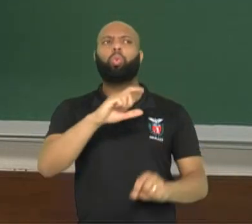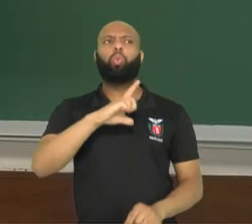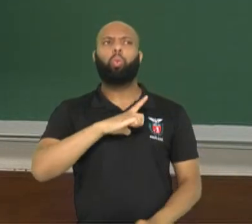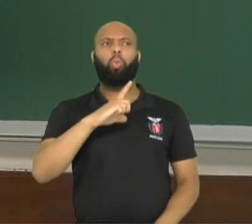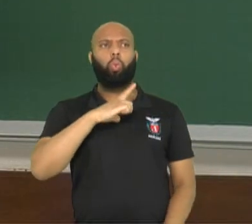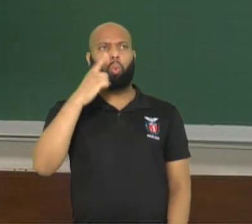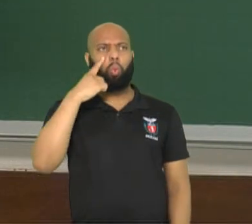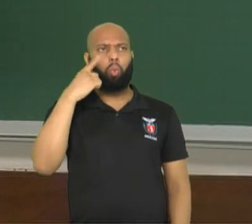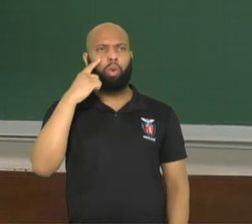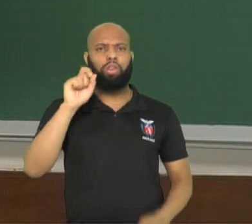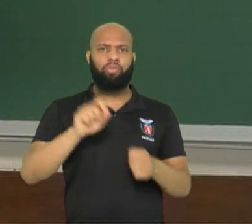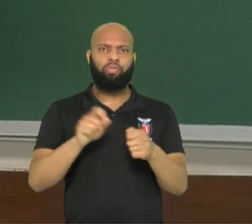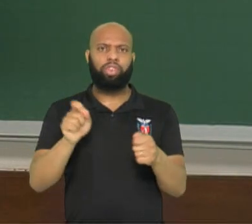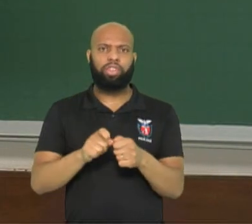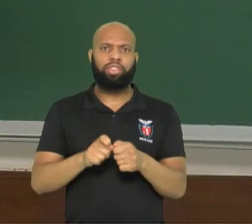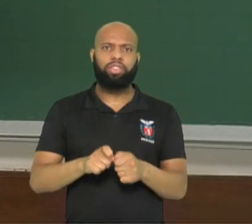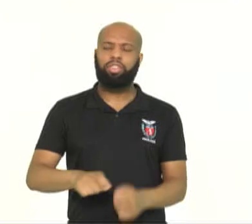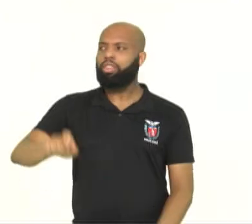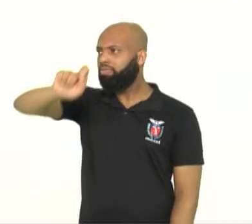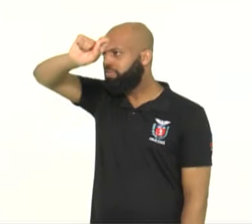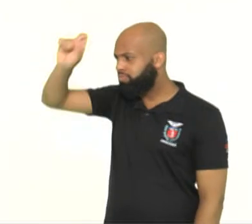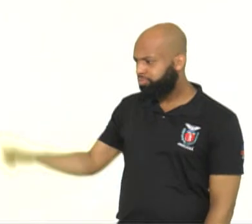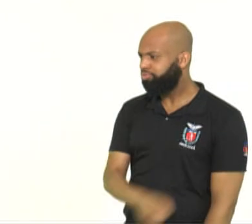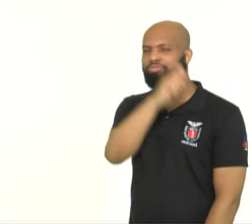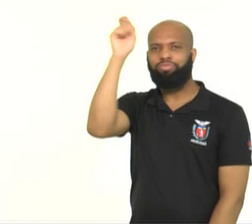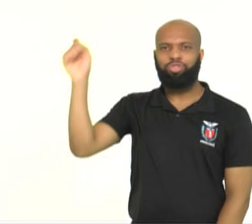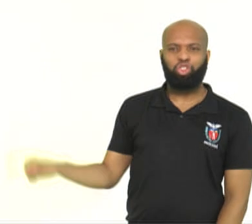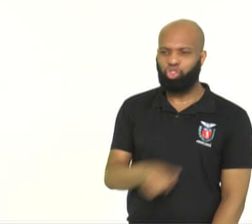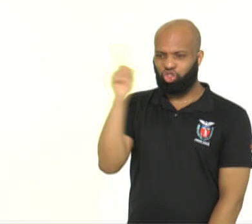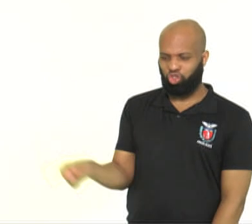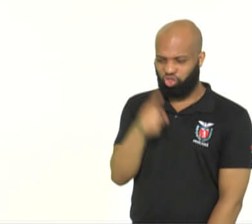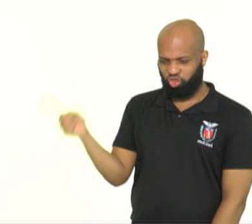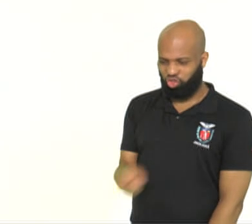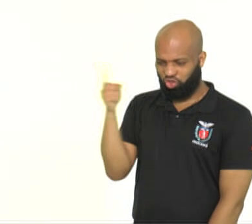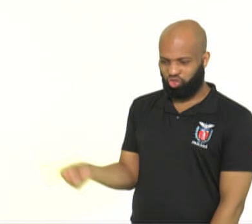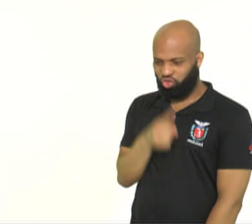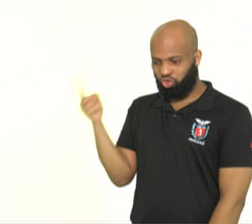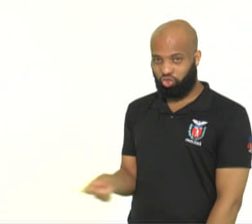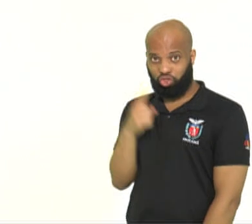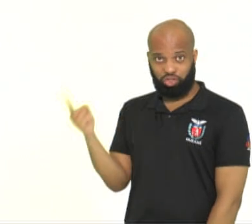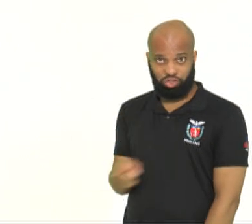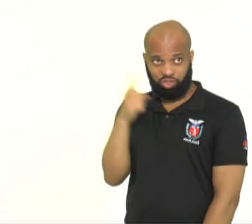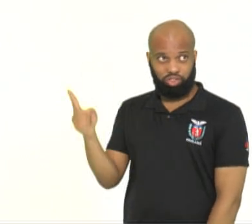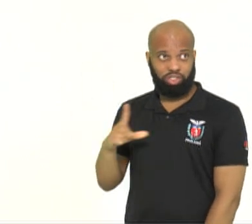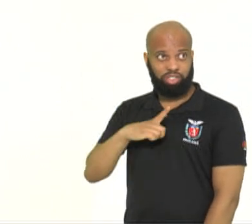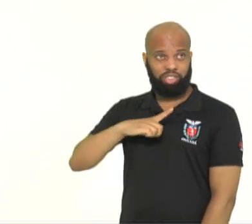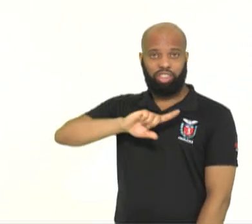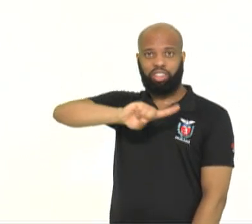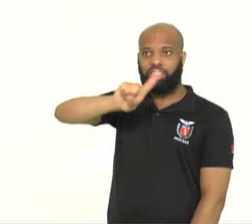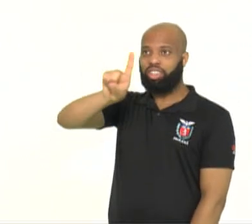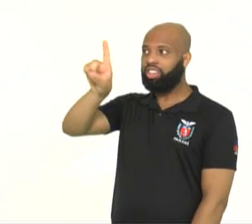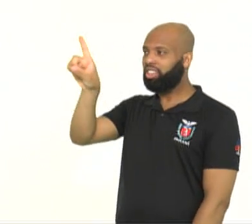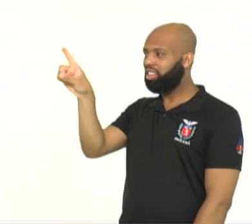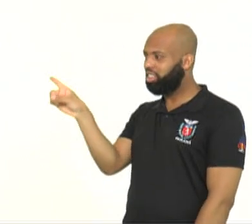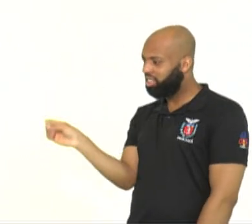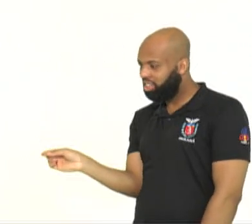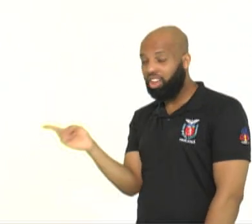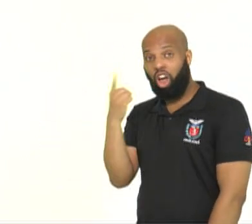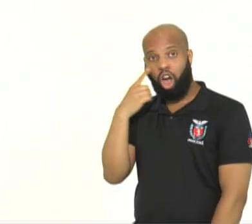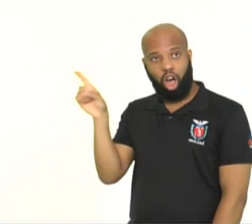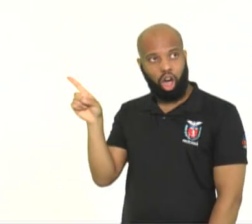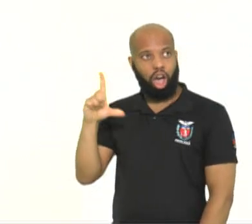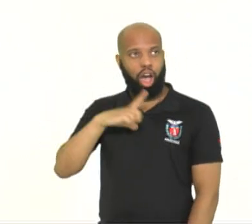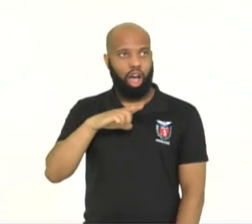2, ele fala assim: ao girarmos uma única vez uma roleta, como a representada